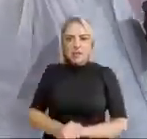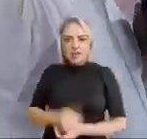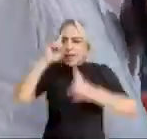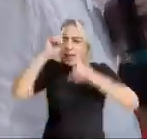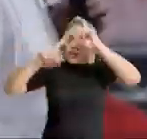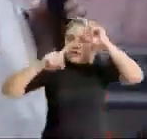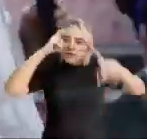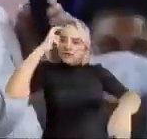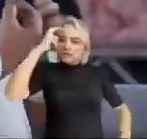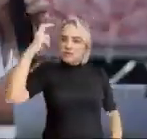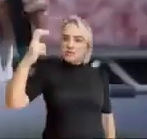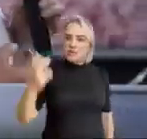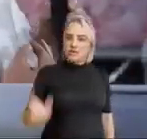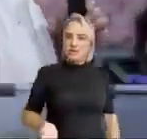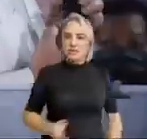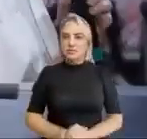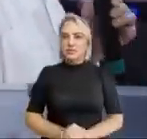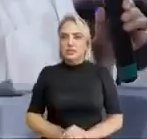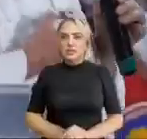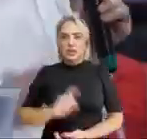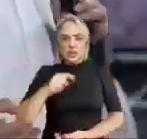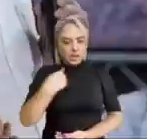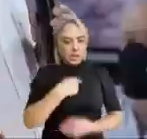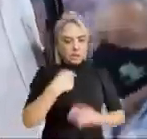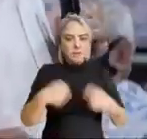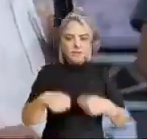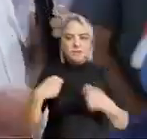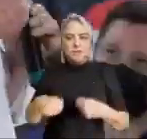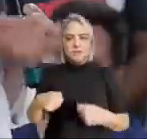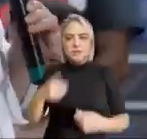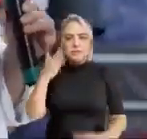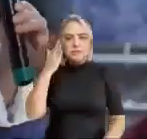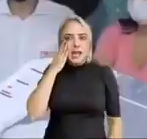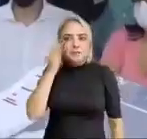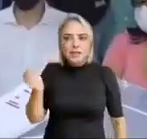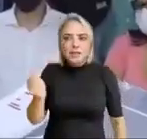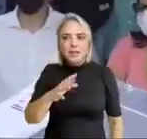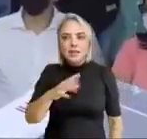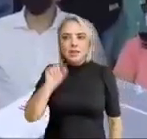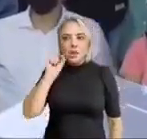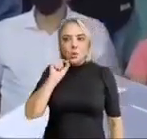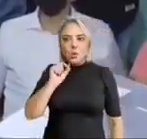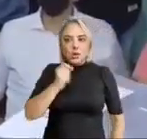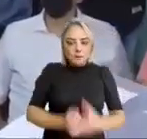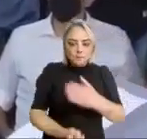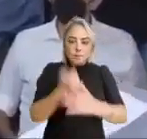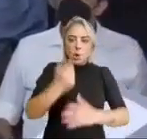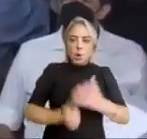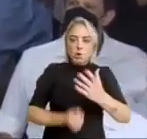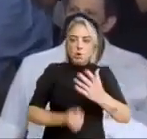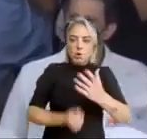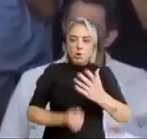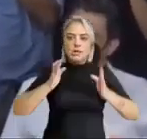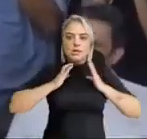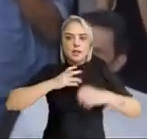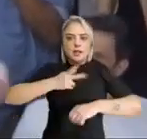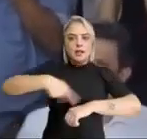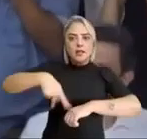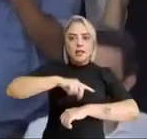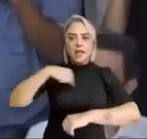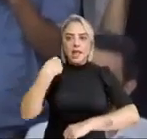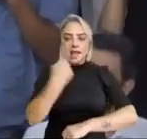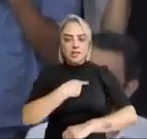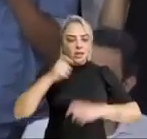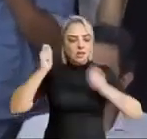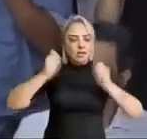inteligência. A gente precisa efetivamente saber que o que vai produzir riqueza nesse país é a nossa capacidade